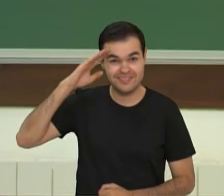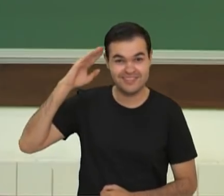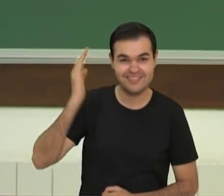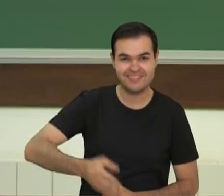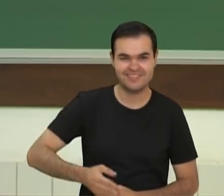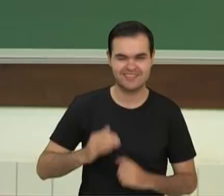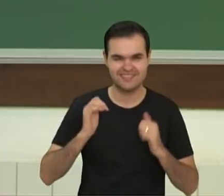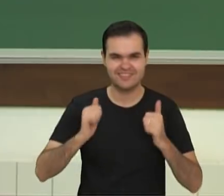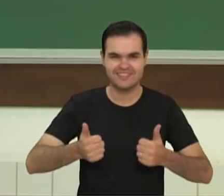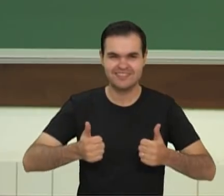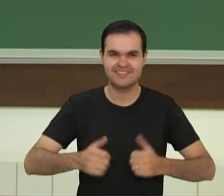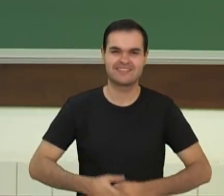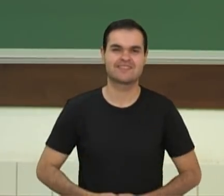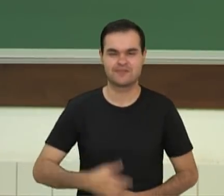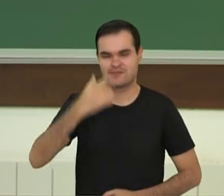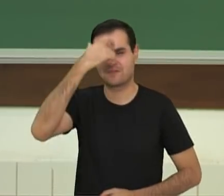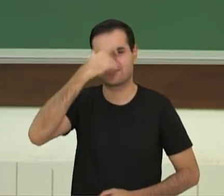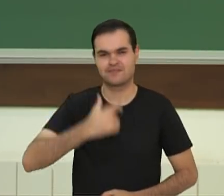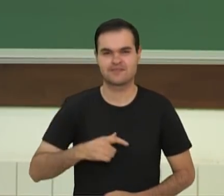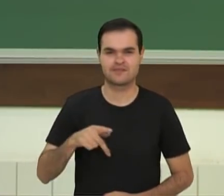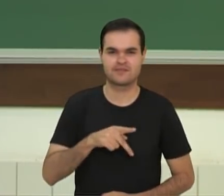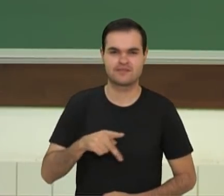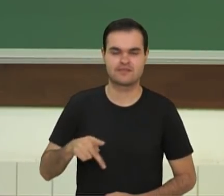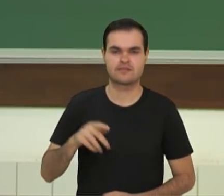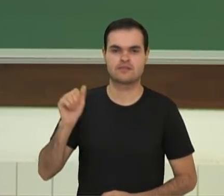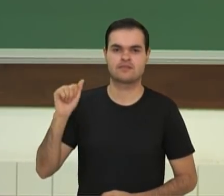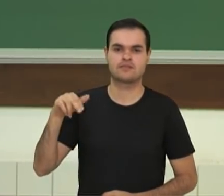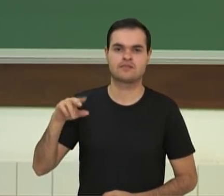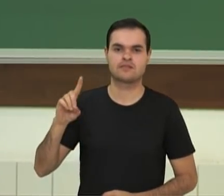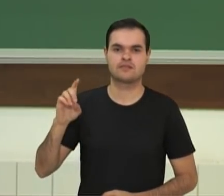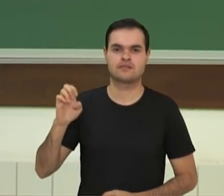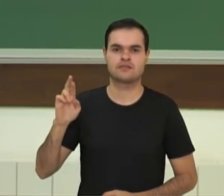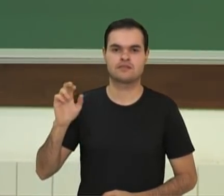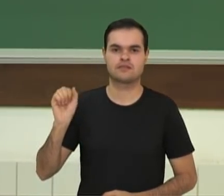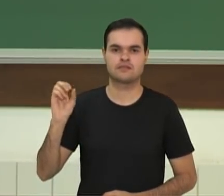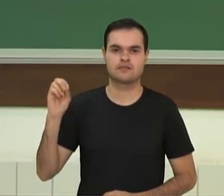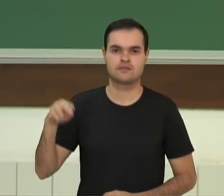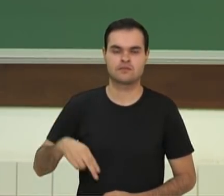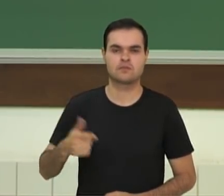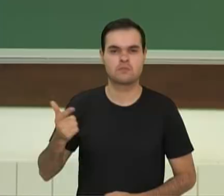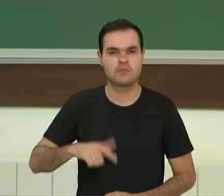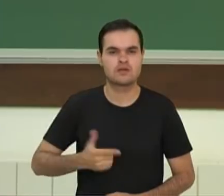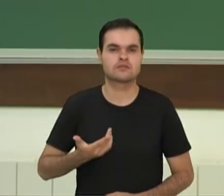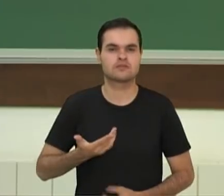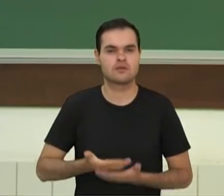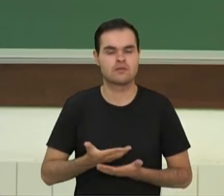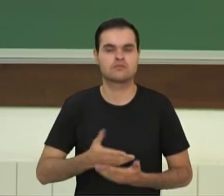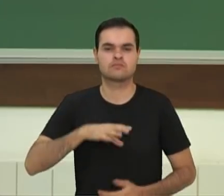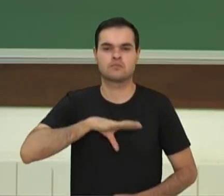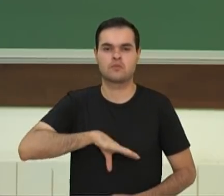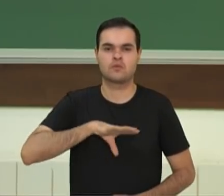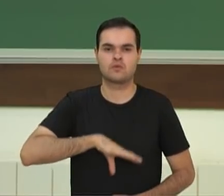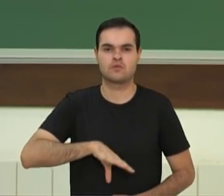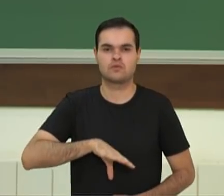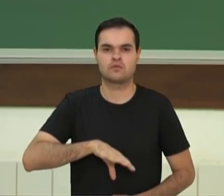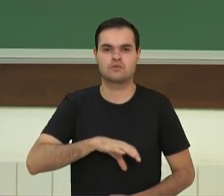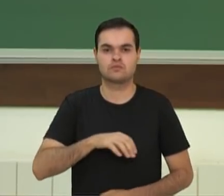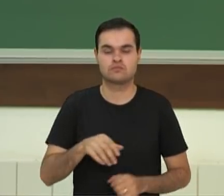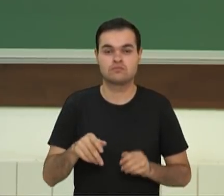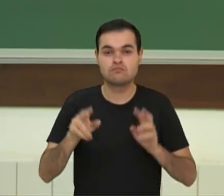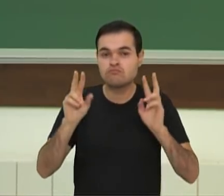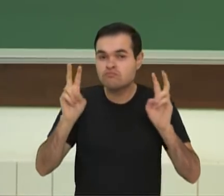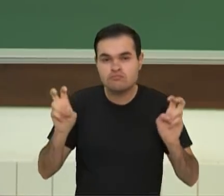Fala galera, beleza? Eu sou o professor Anderson Boganica e estamos começando mais uma aula de língua portuguesa, conteúdo artigo